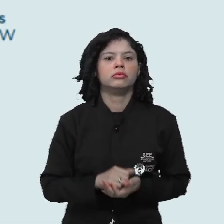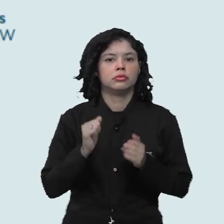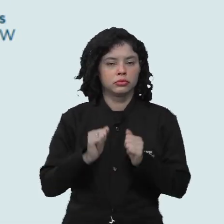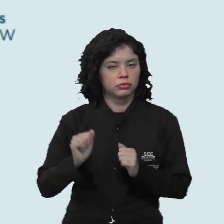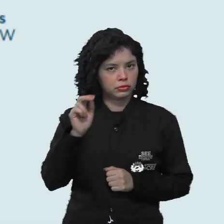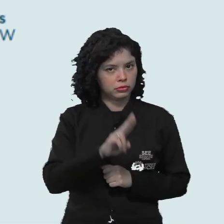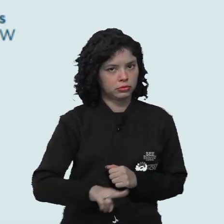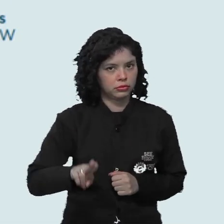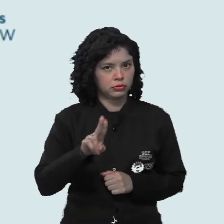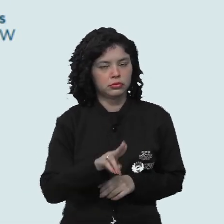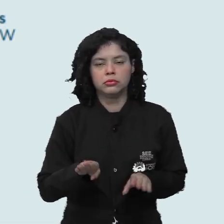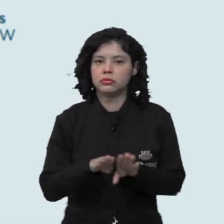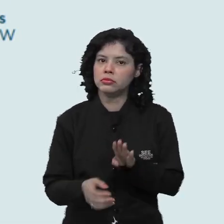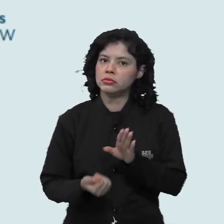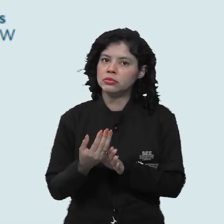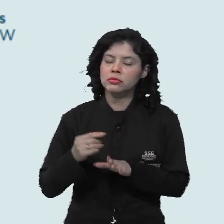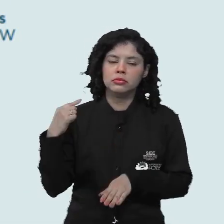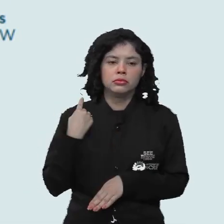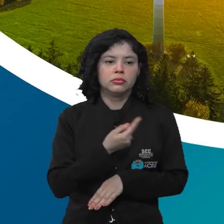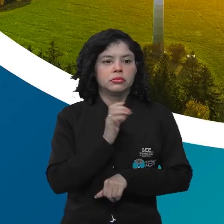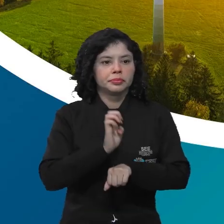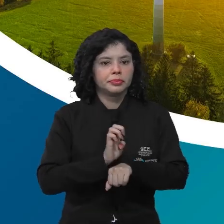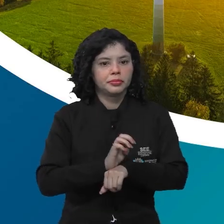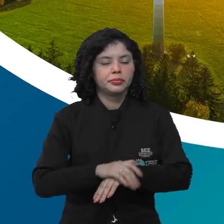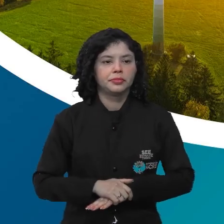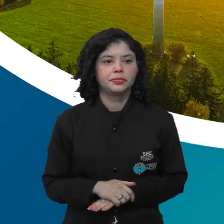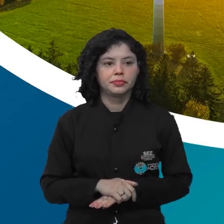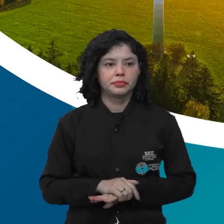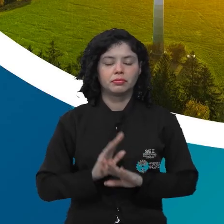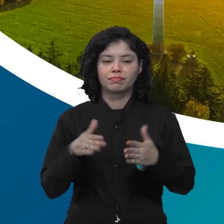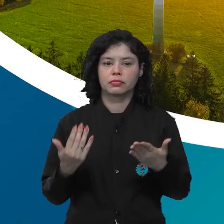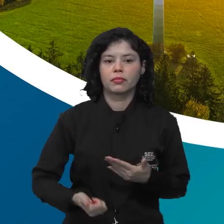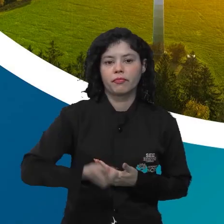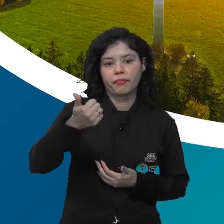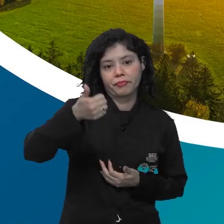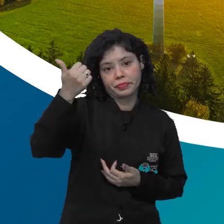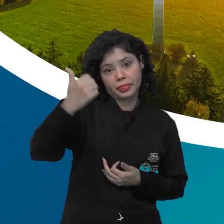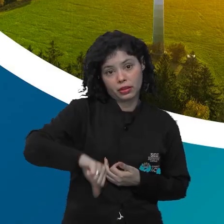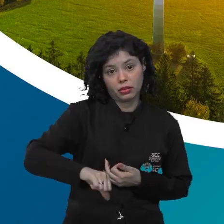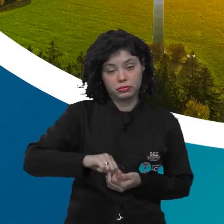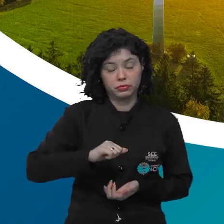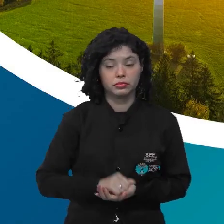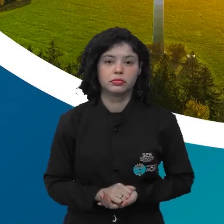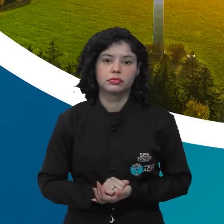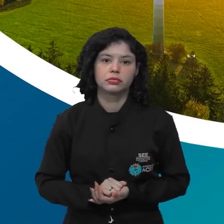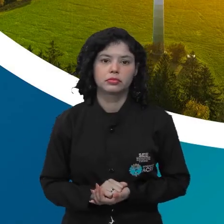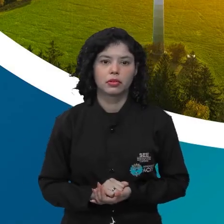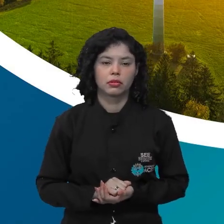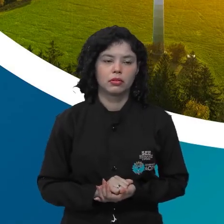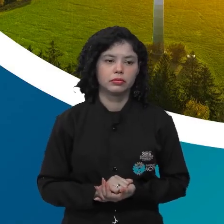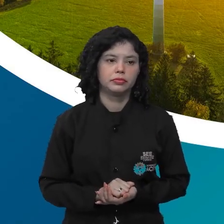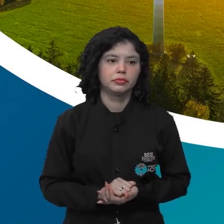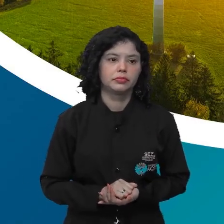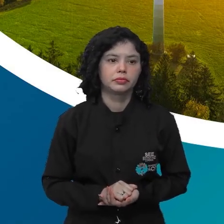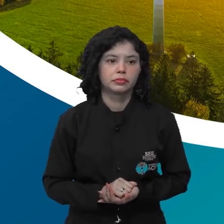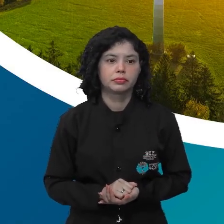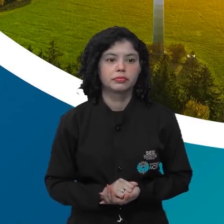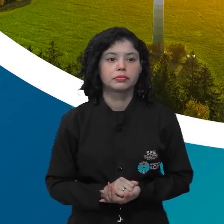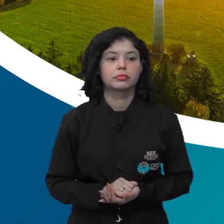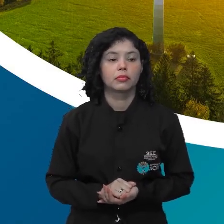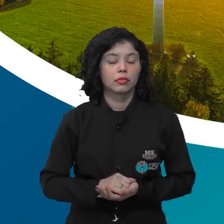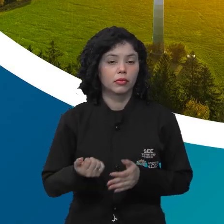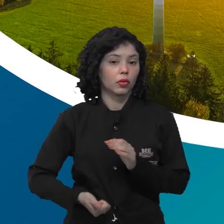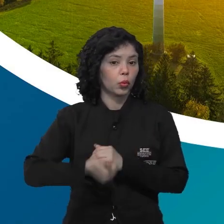ser produzida aqui no nosso estado. E quais são as vantagens e desvantagens desse tipo de energia, gente?